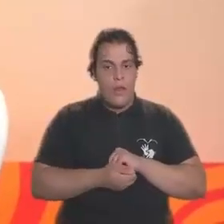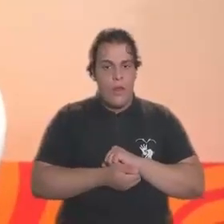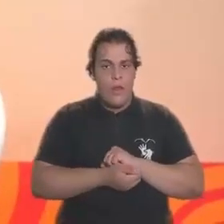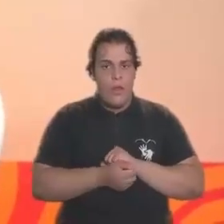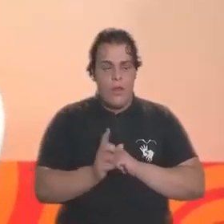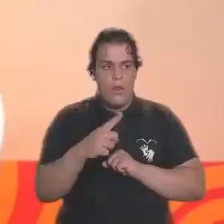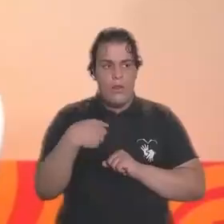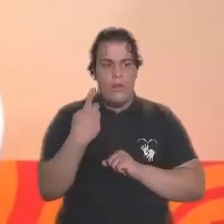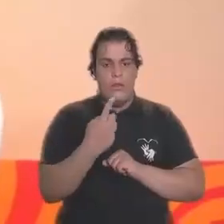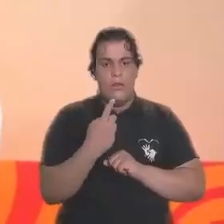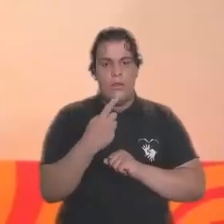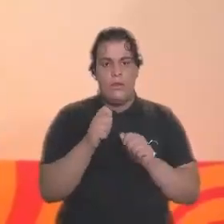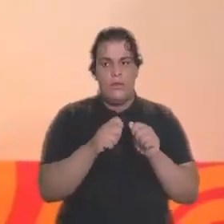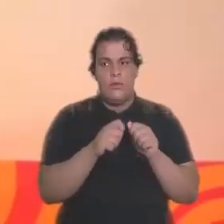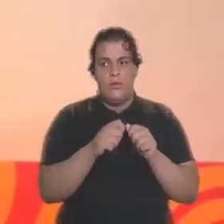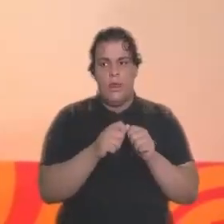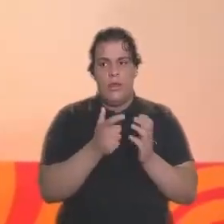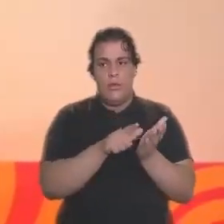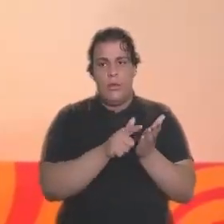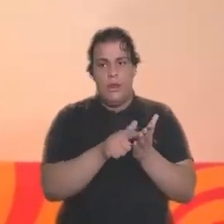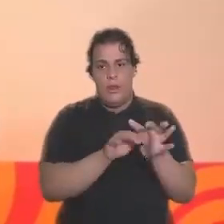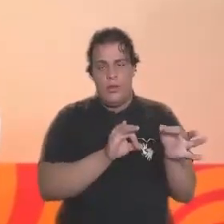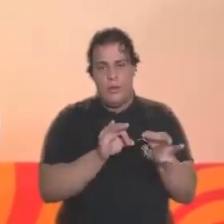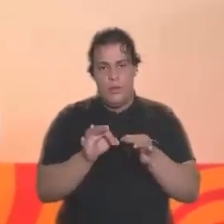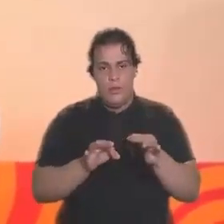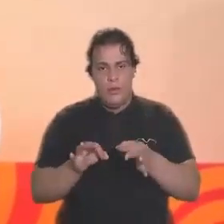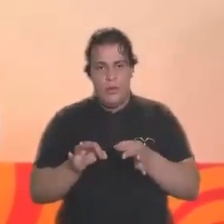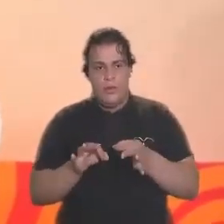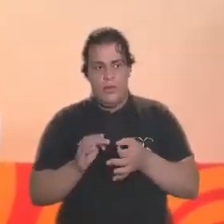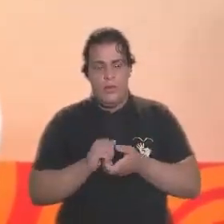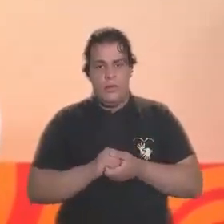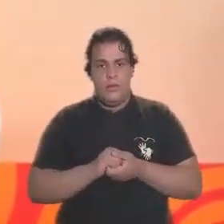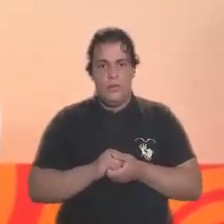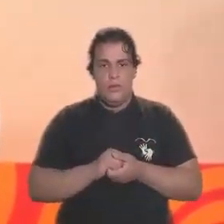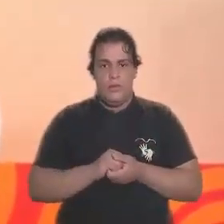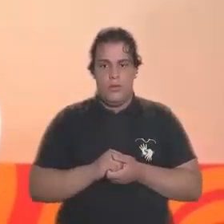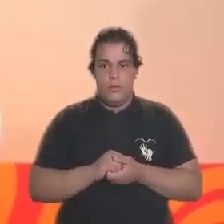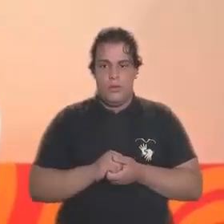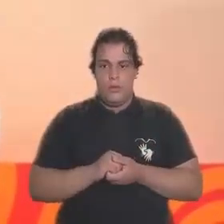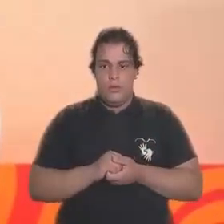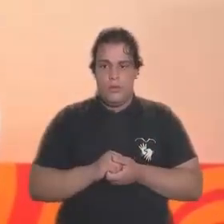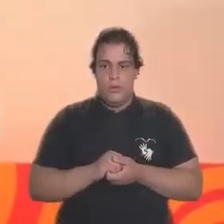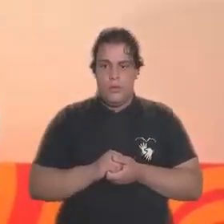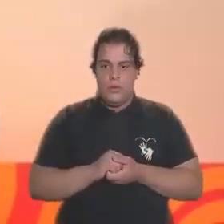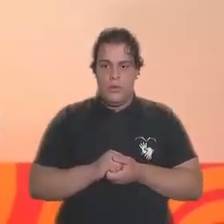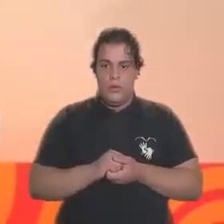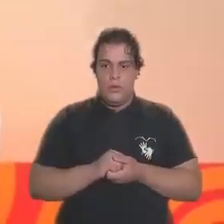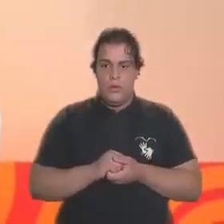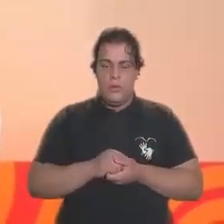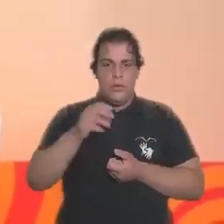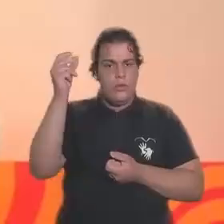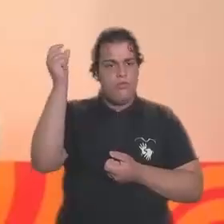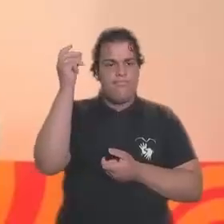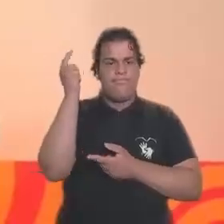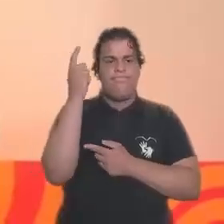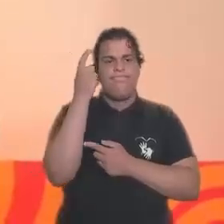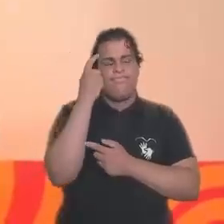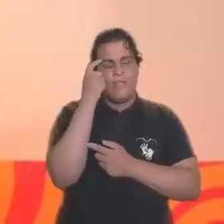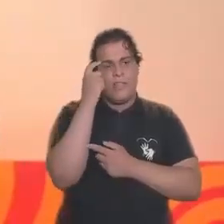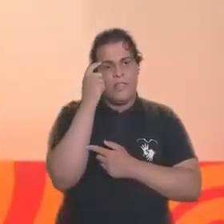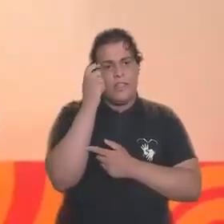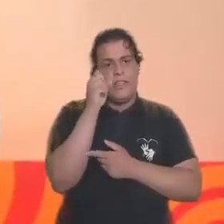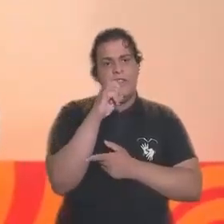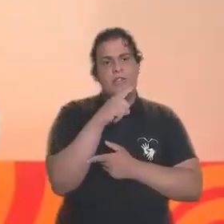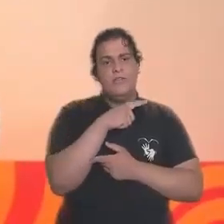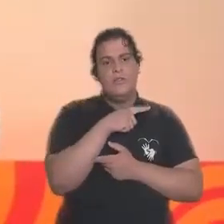livro, já com o objetivo de ser um livro-projeto, eu pensei do início, foi o dia que eu te liguei, falei, César, se tiver